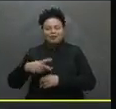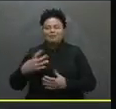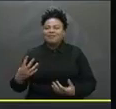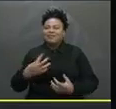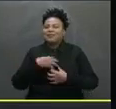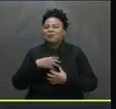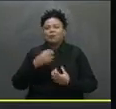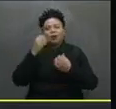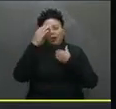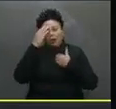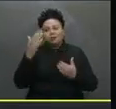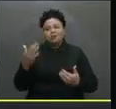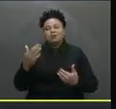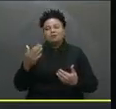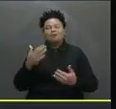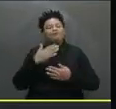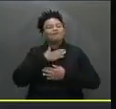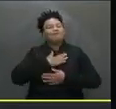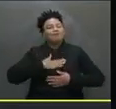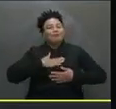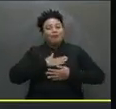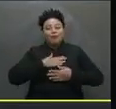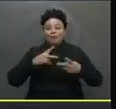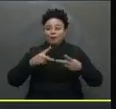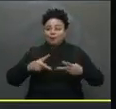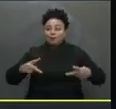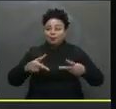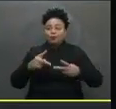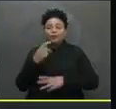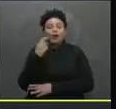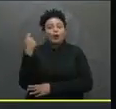sinto uma gratidão muito grande pelo povo gaúcho.